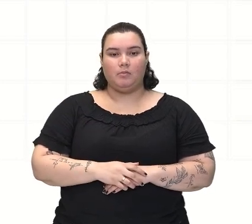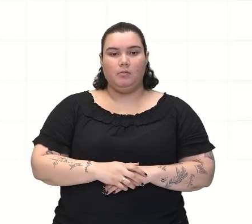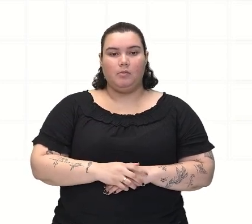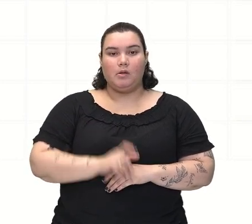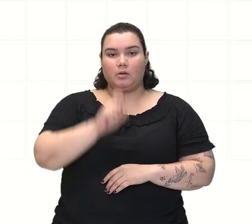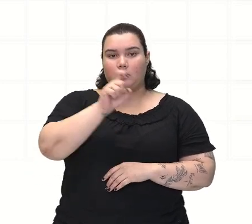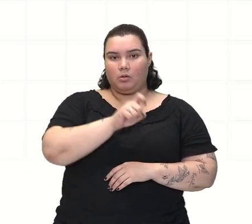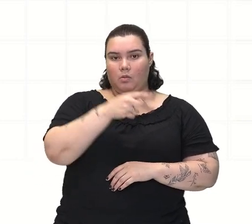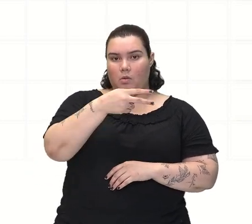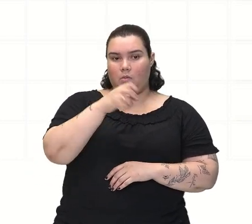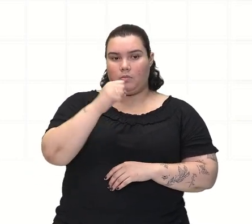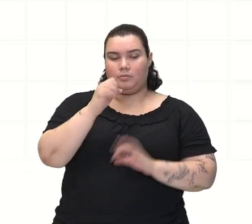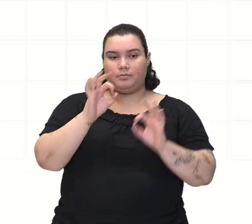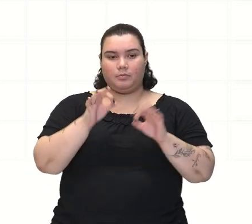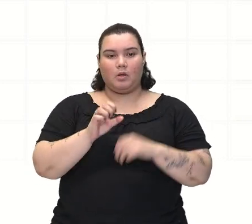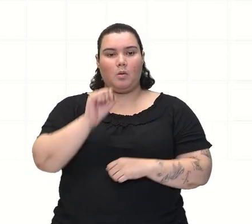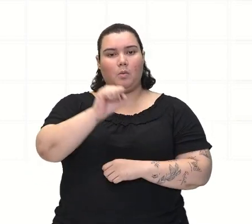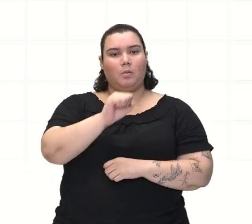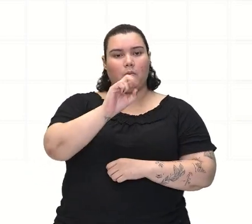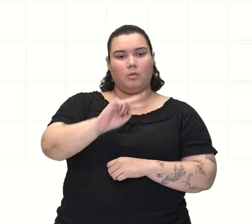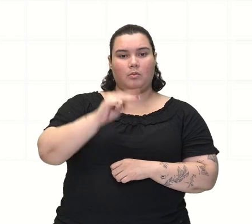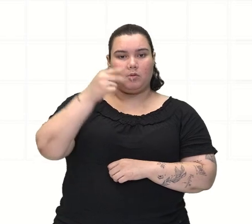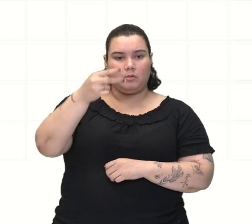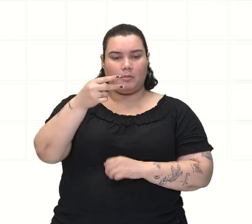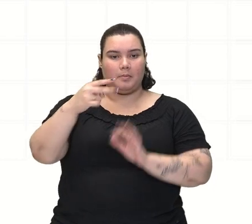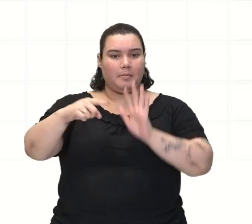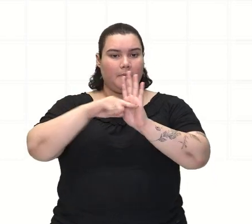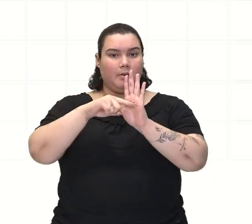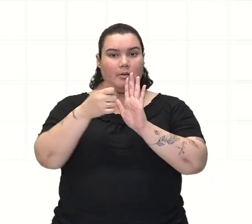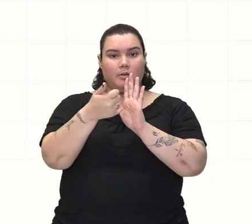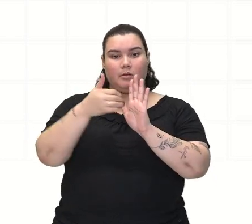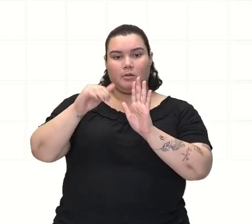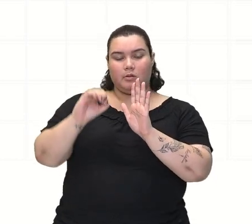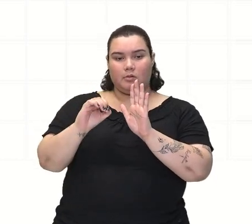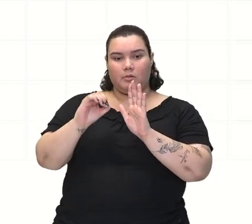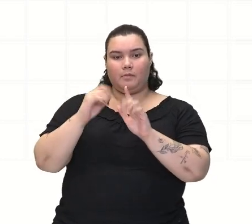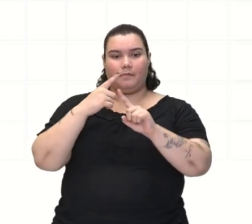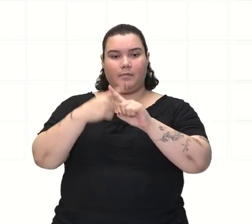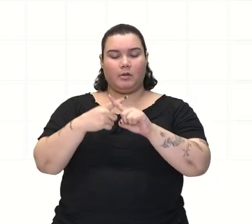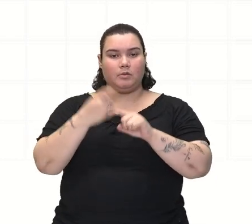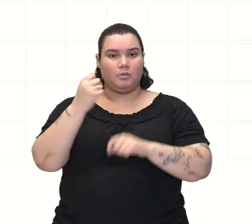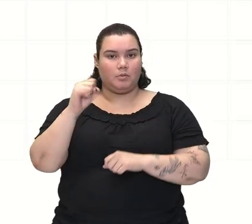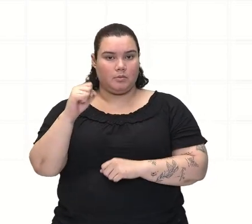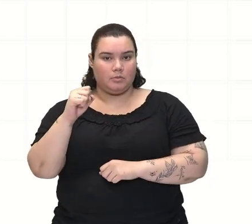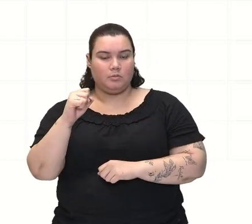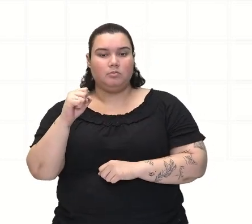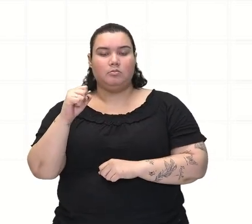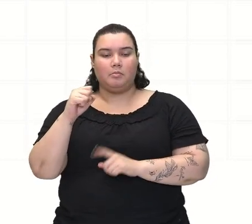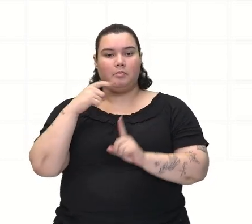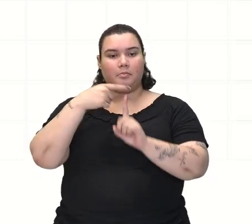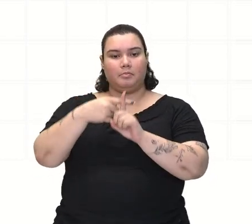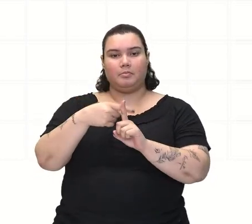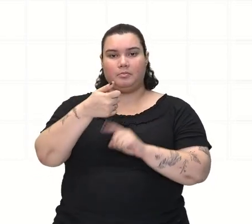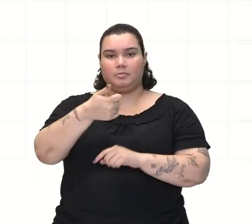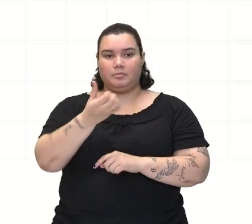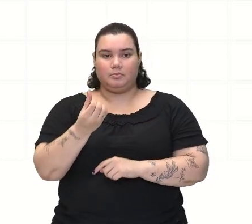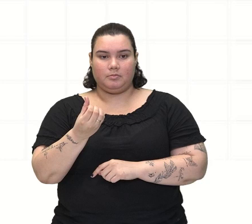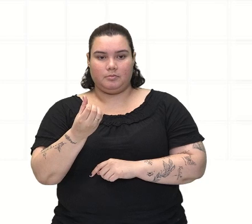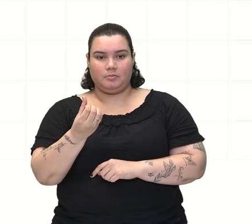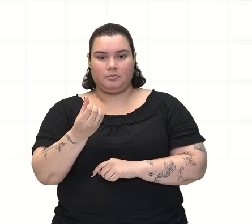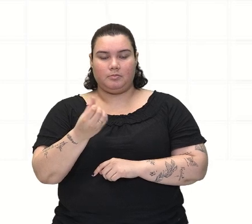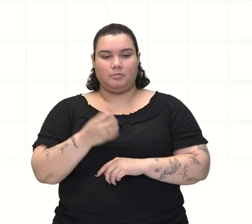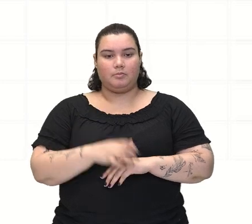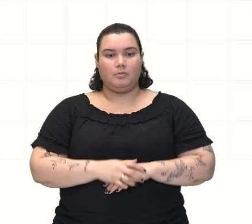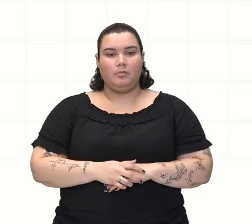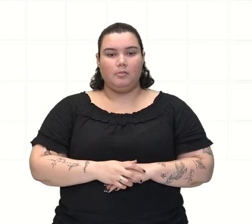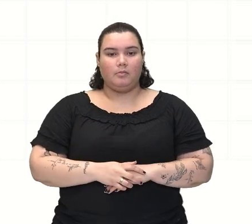8 vai ficar 8 ao quadrado menos 10 vezes 8 mais